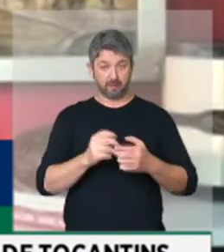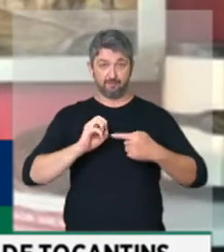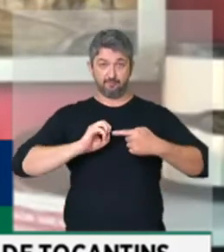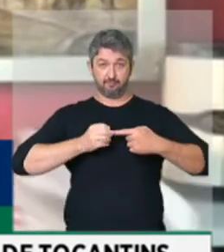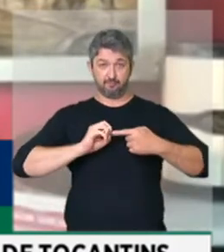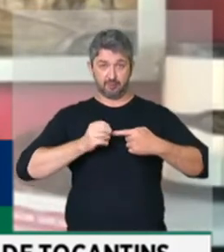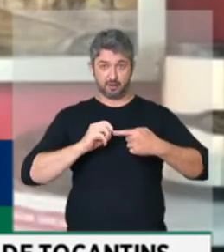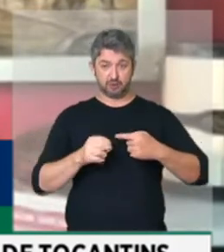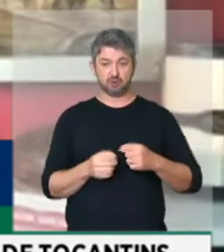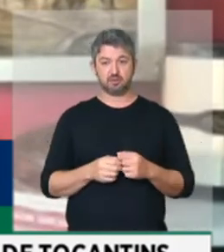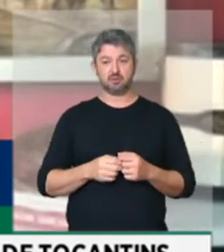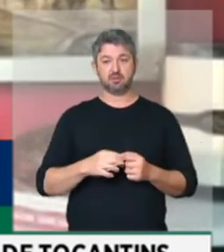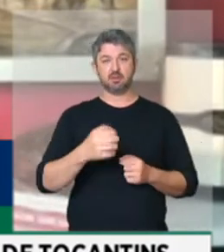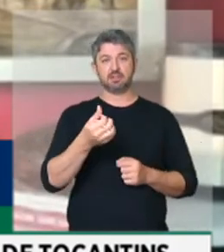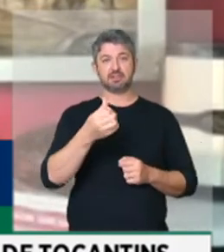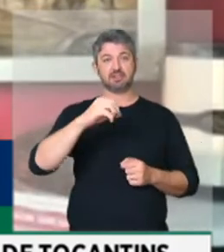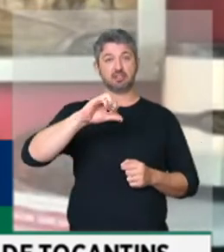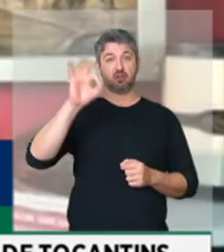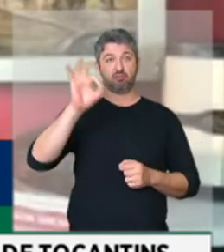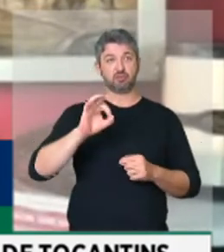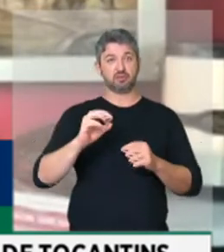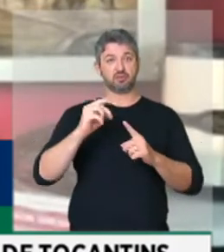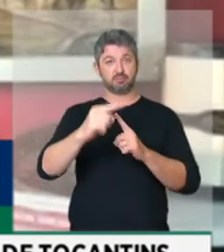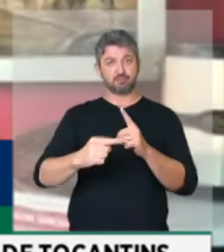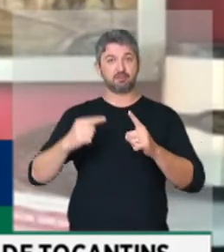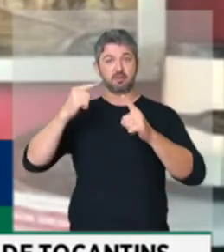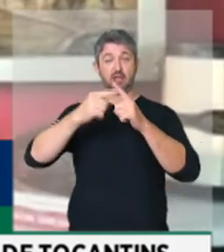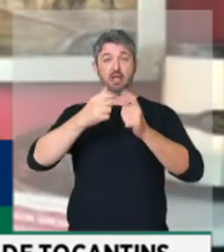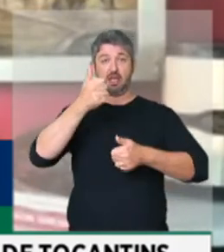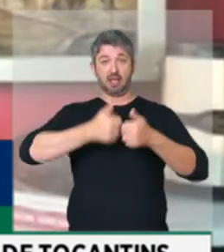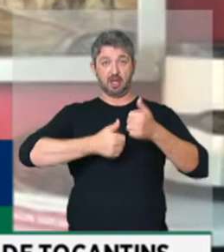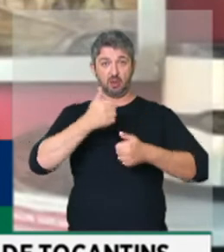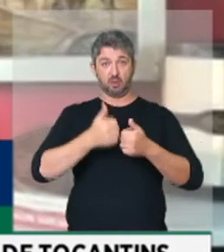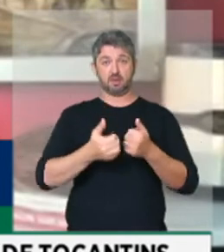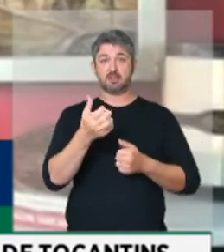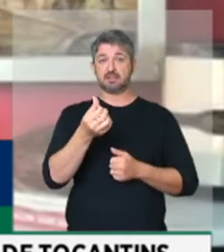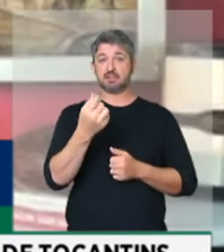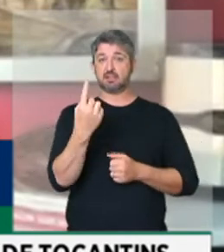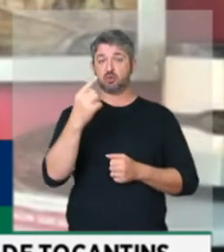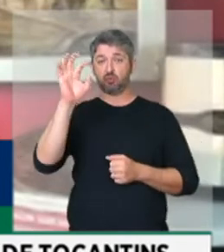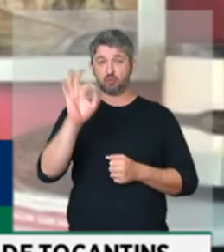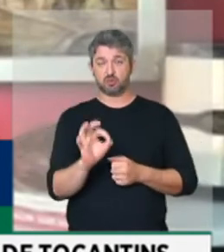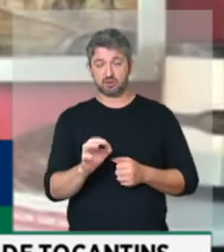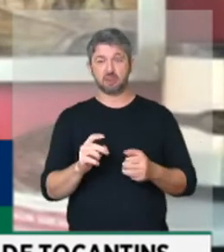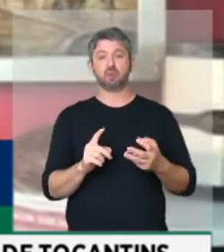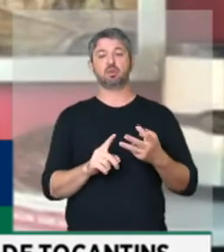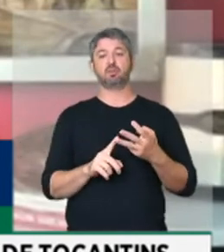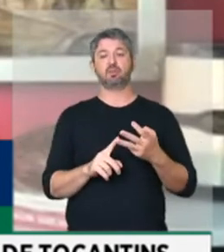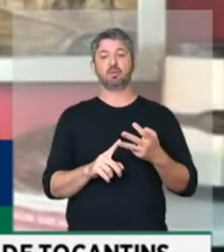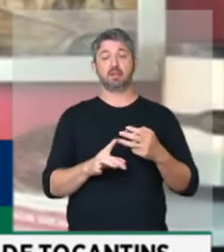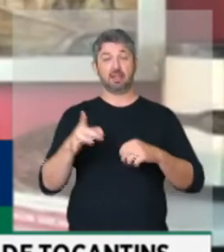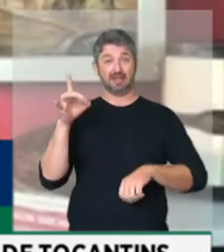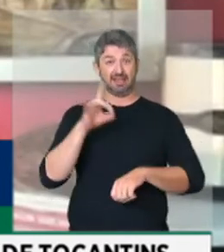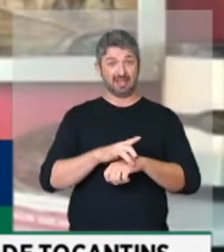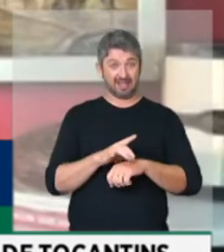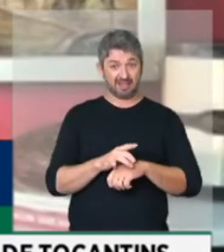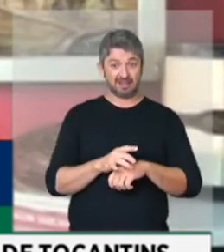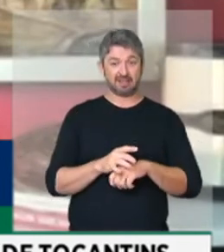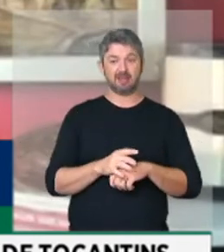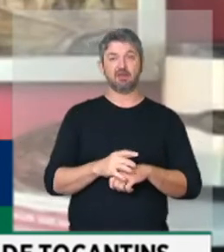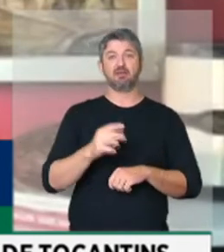teve um aumento de 69%, o arroz teve um aumento de 61%, a carne teve um aumento